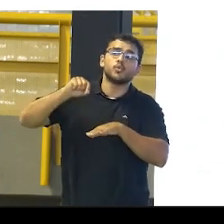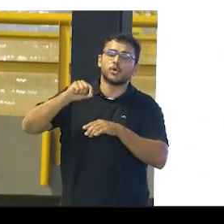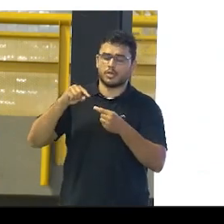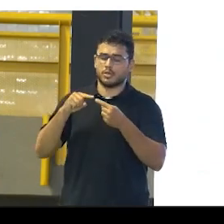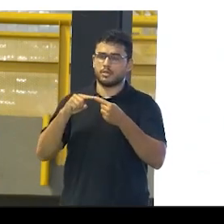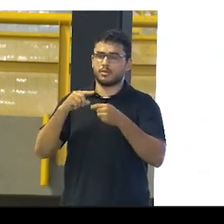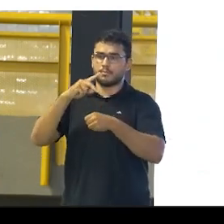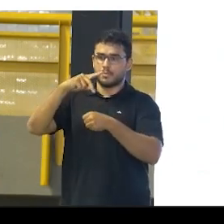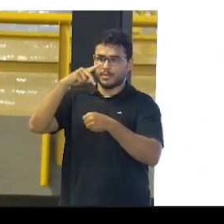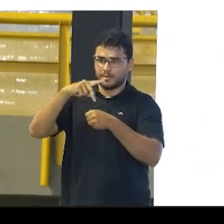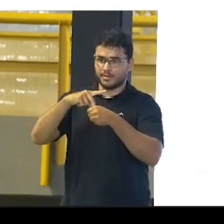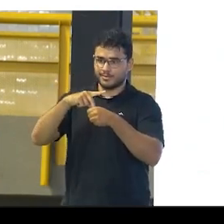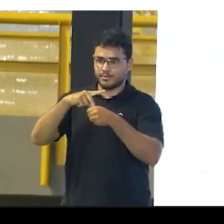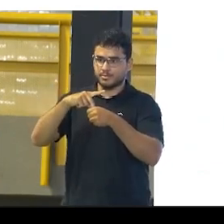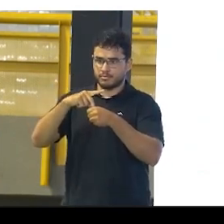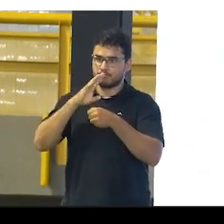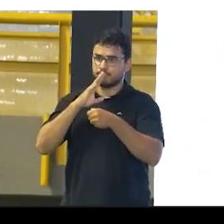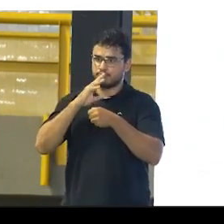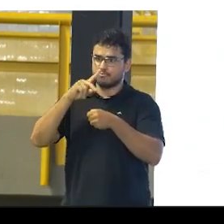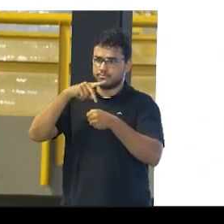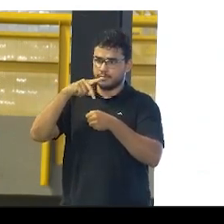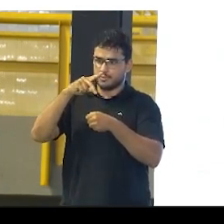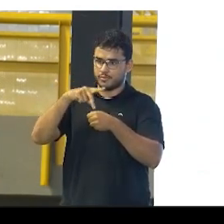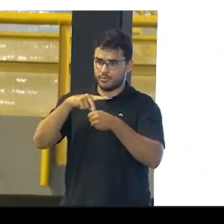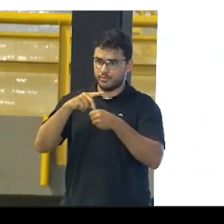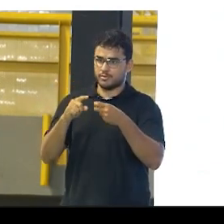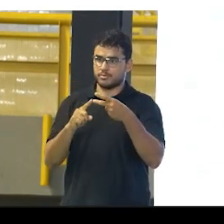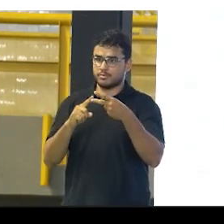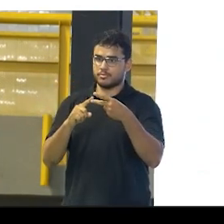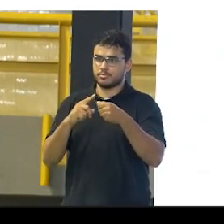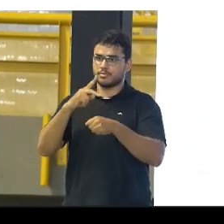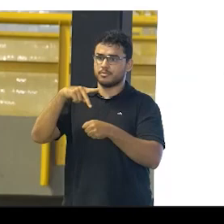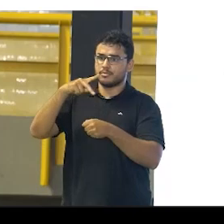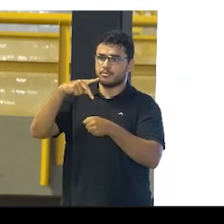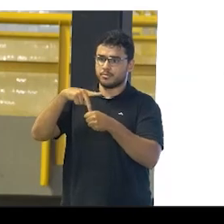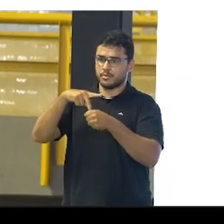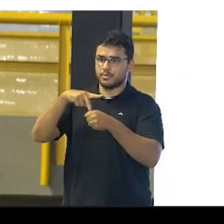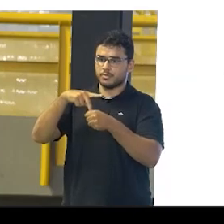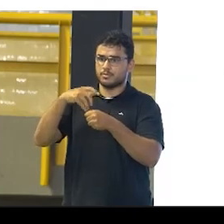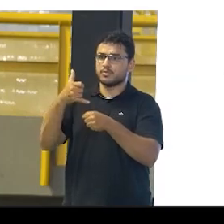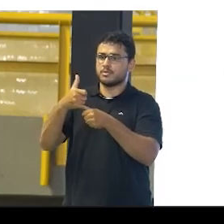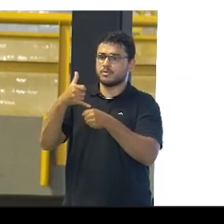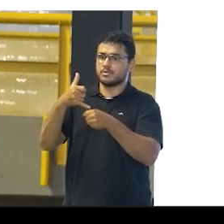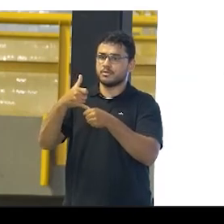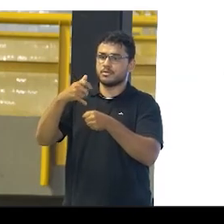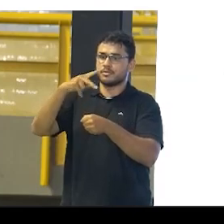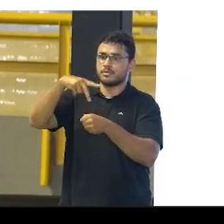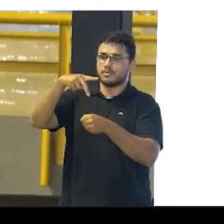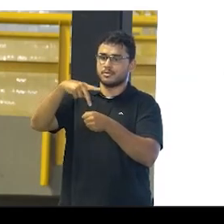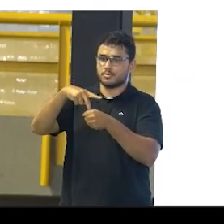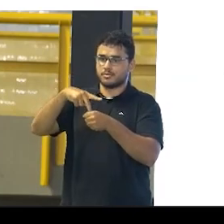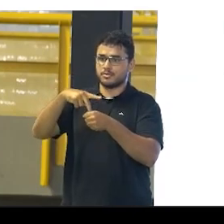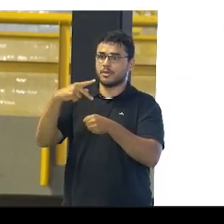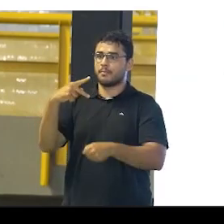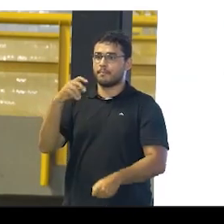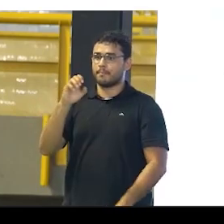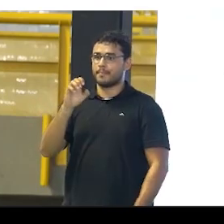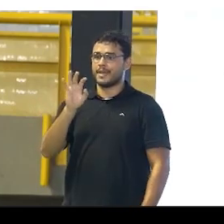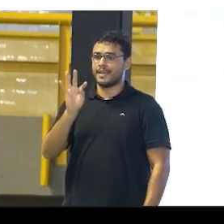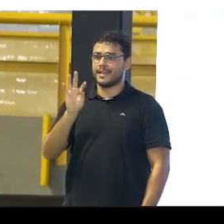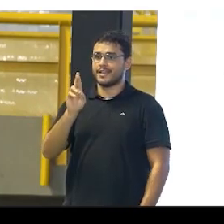renováveis. Beleza. São as maiores poluidoras, porém, infelizmente, são as mais